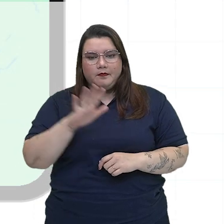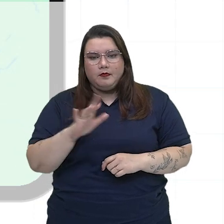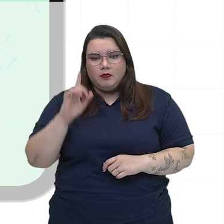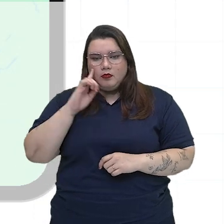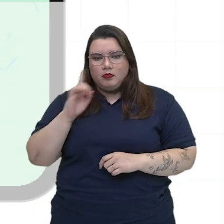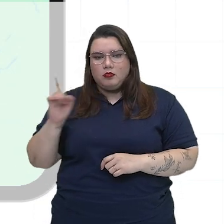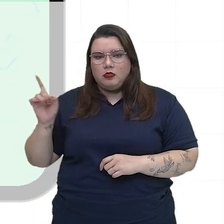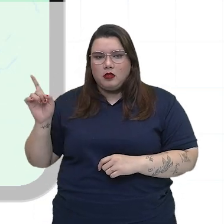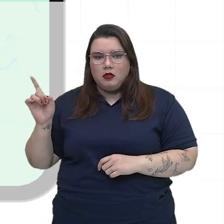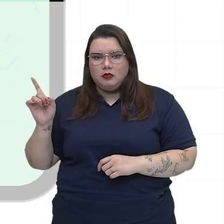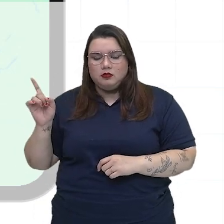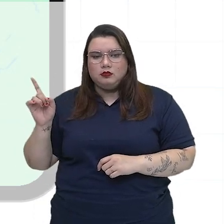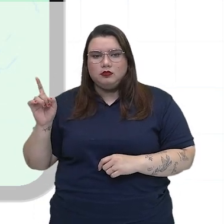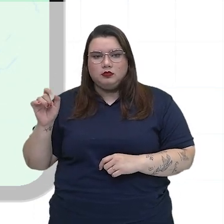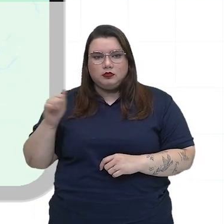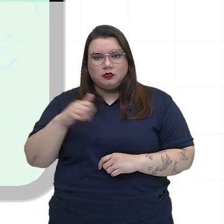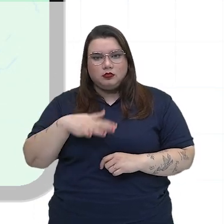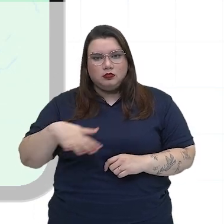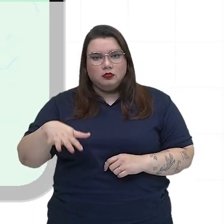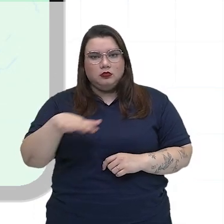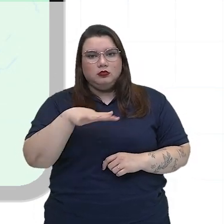mapa digital, aqui parte